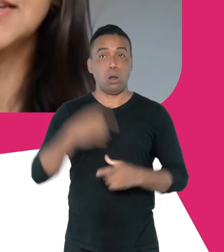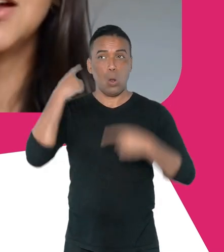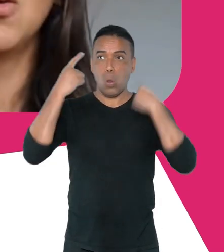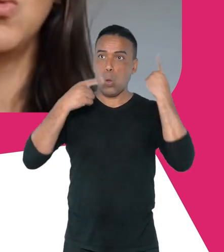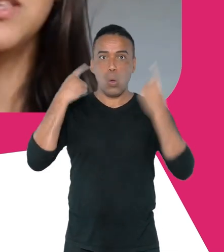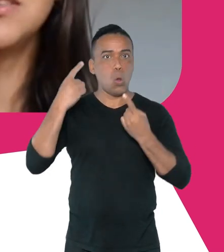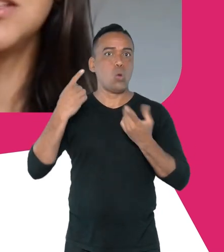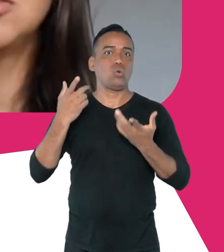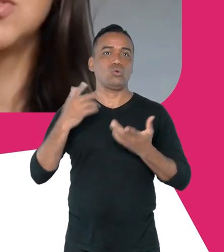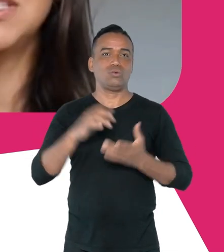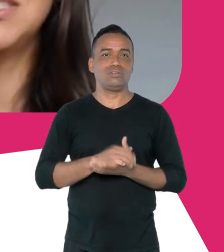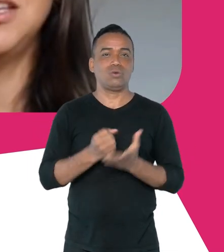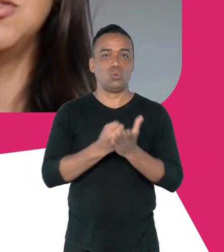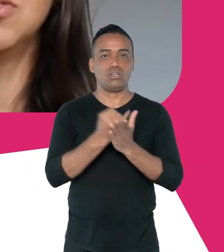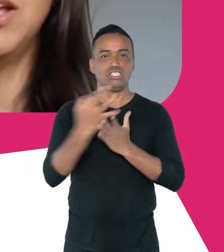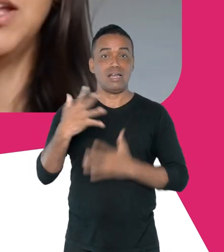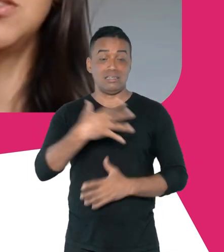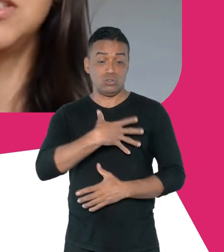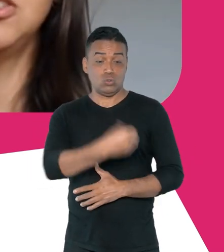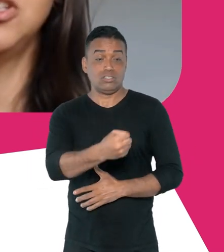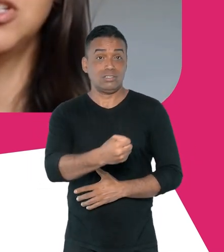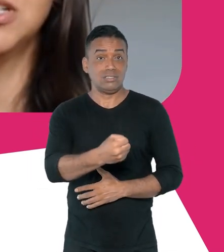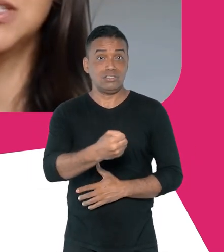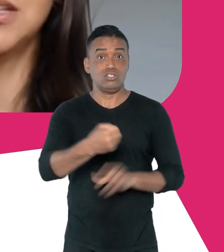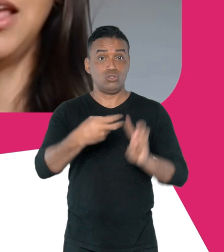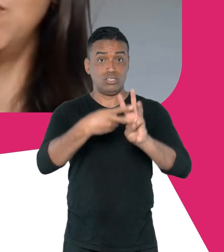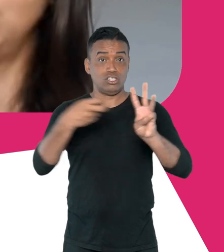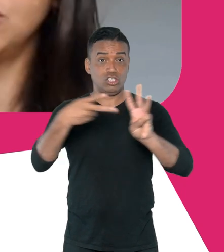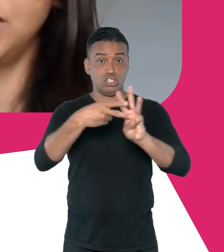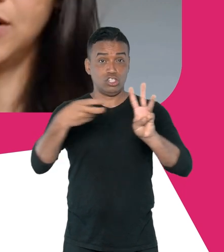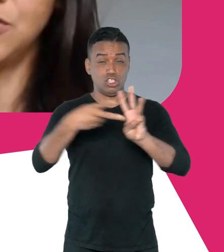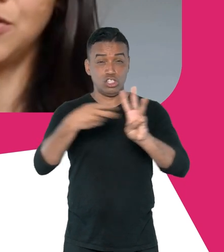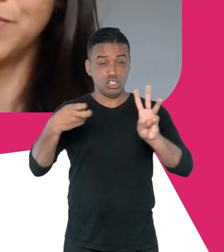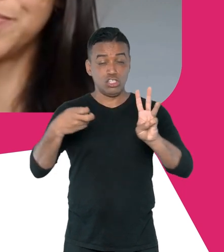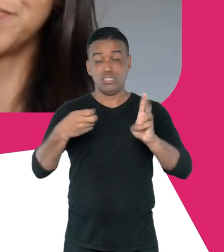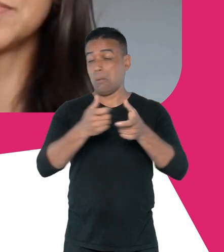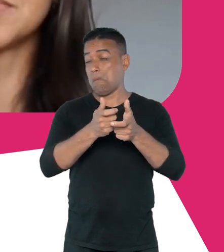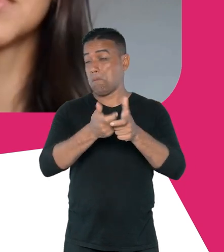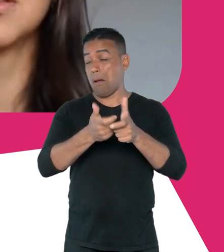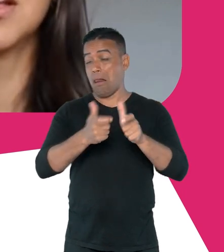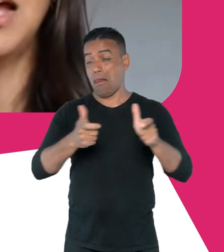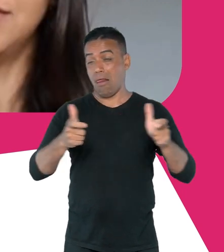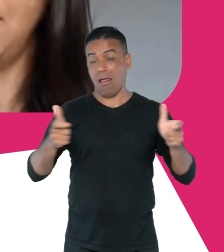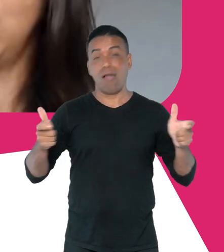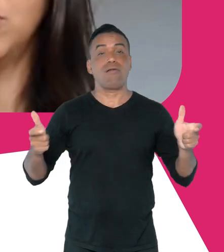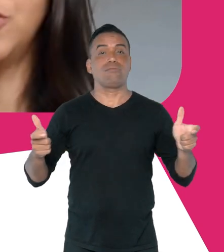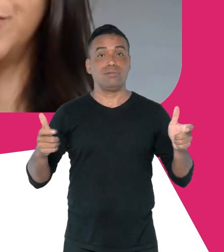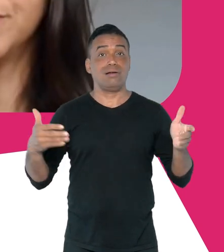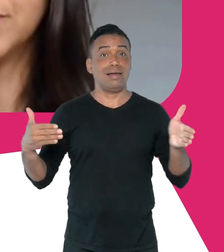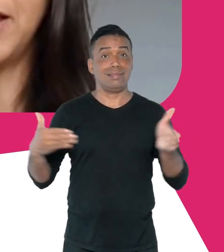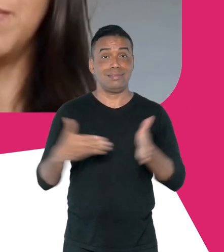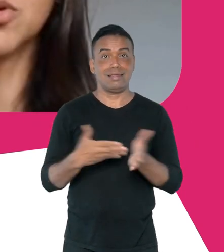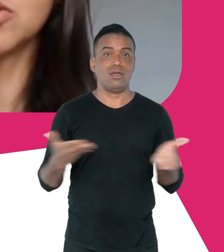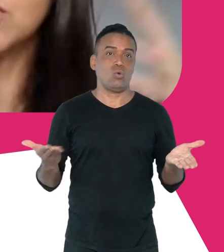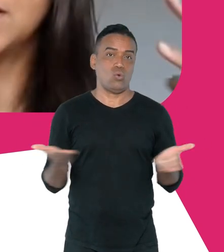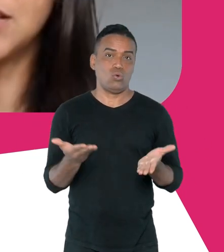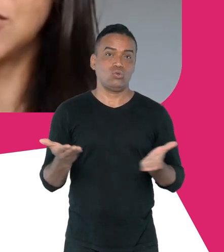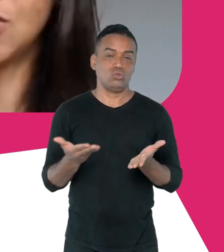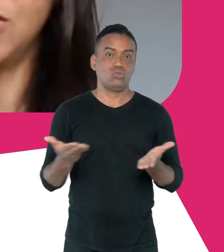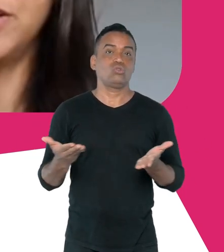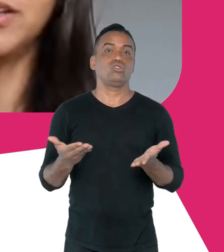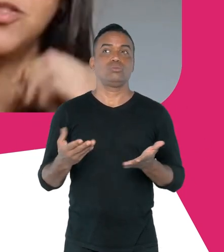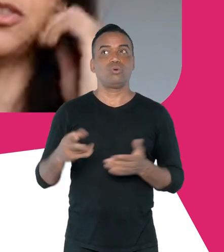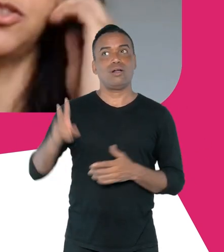loucos, né? O índice de suicídio entre os indígenas é muito grande, até hoje, né, por toda